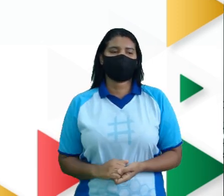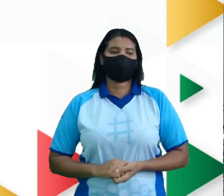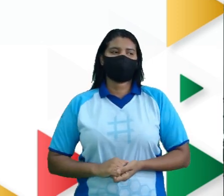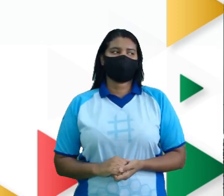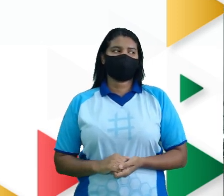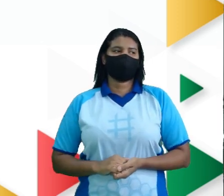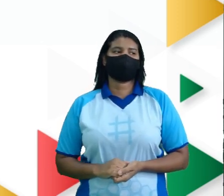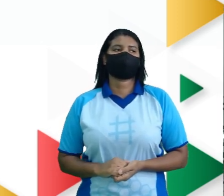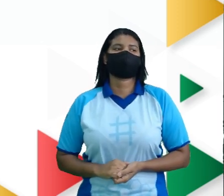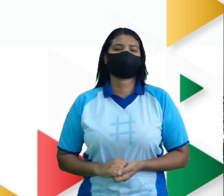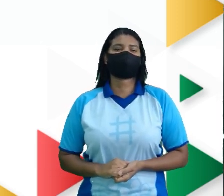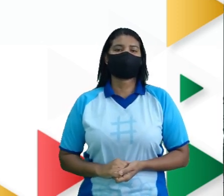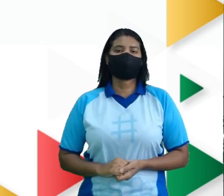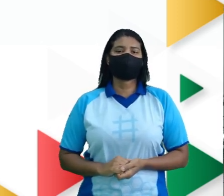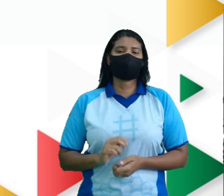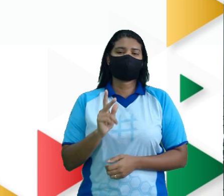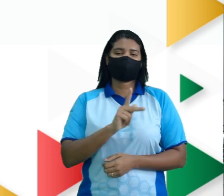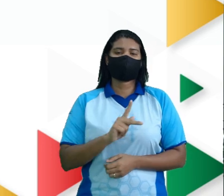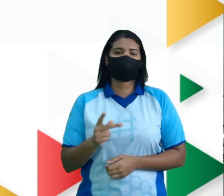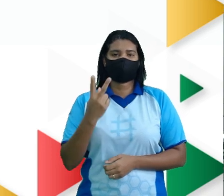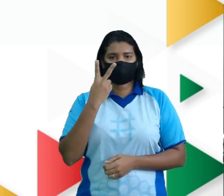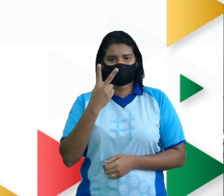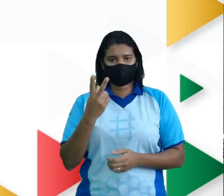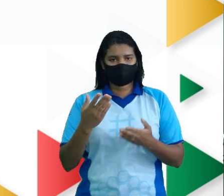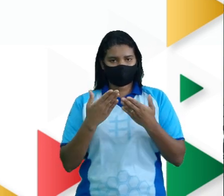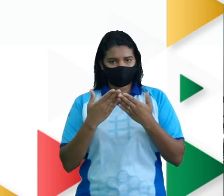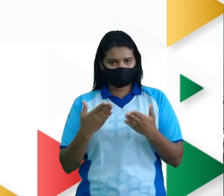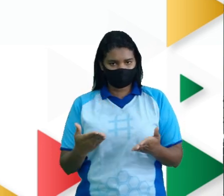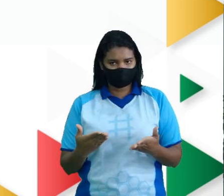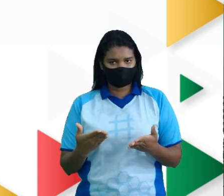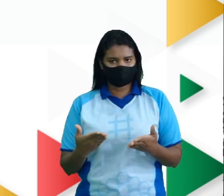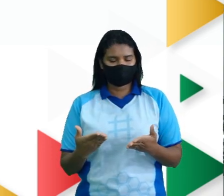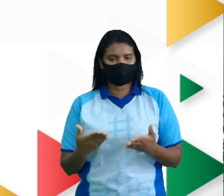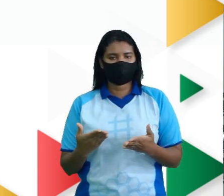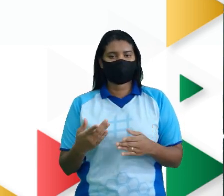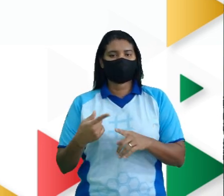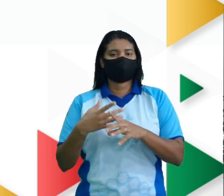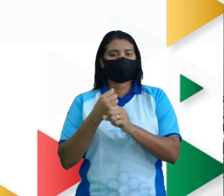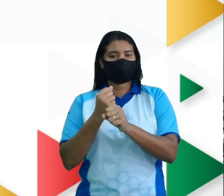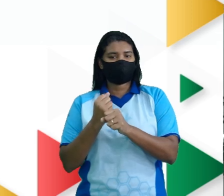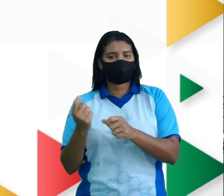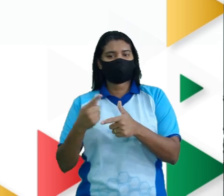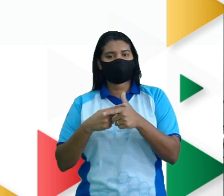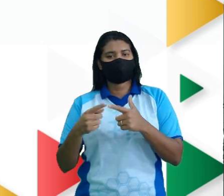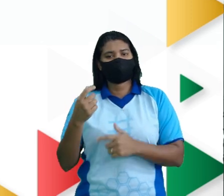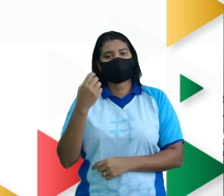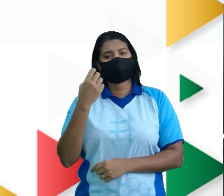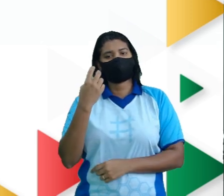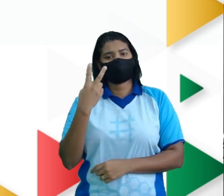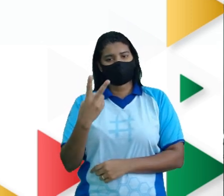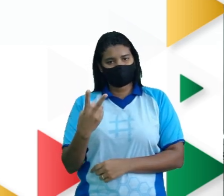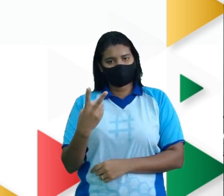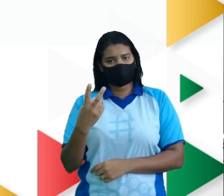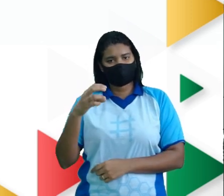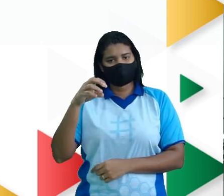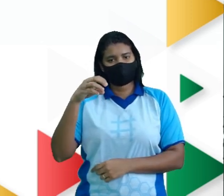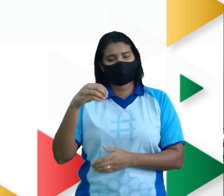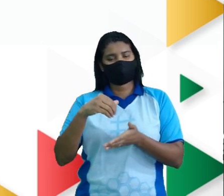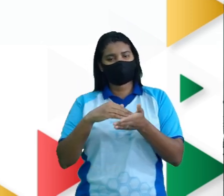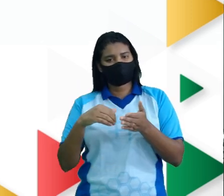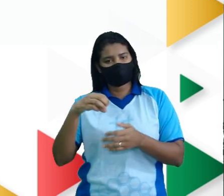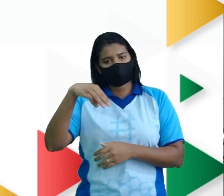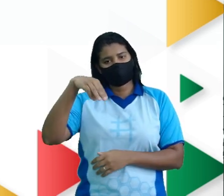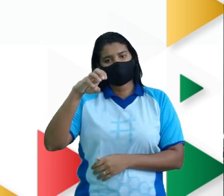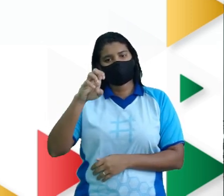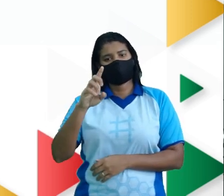provas. Normalmente o professor faz 2 provas por unidade, porque ele vai somar, dividir por 2 e dar a média da primeira unidade, não é assim? Então,